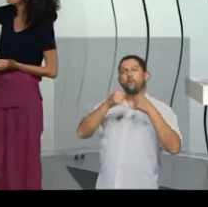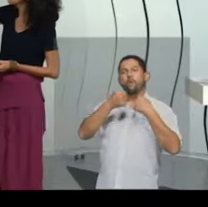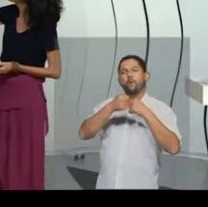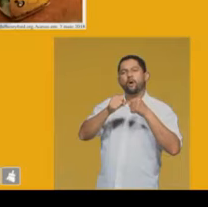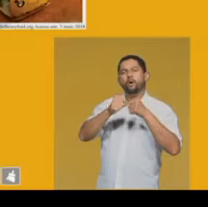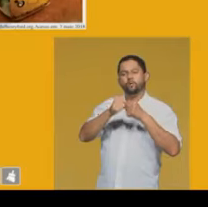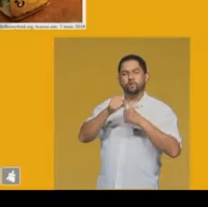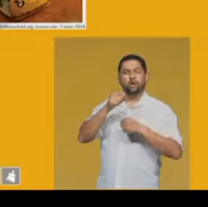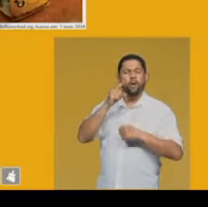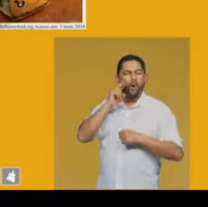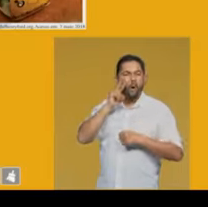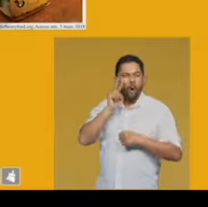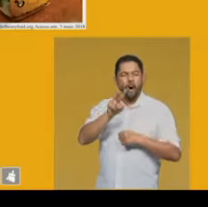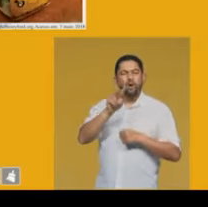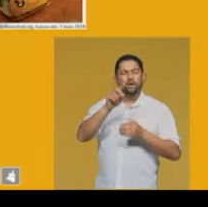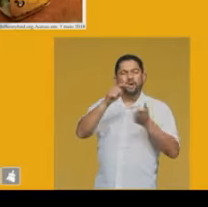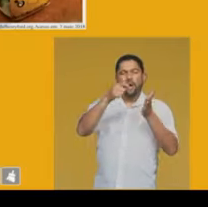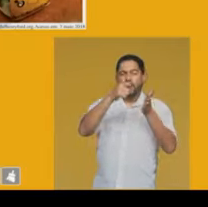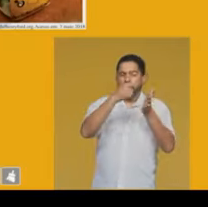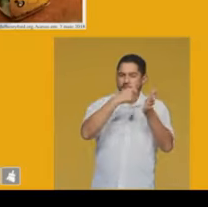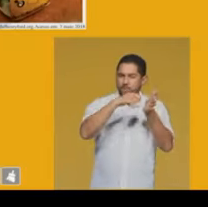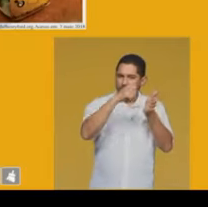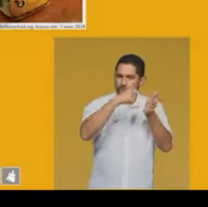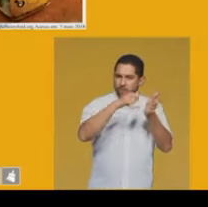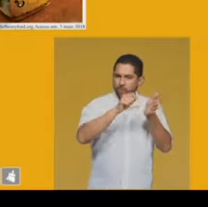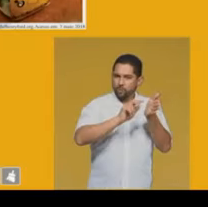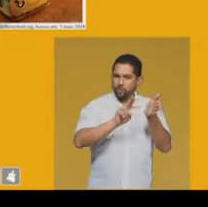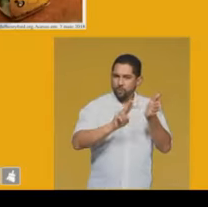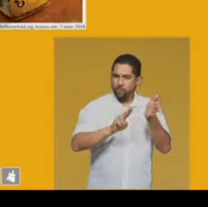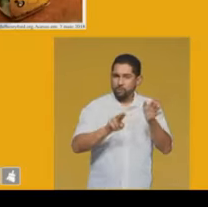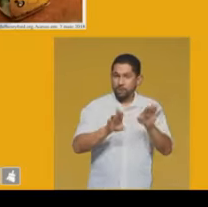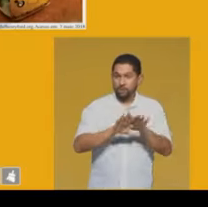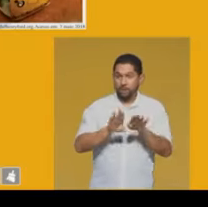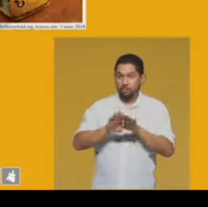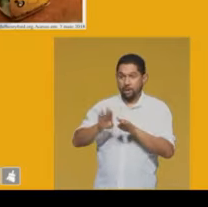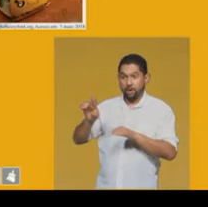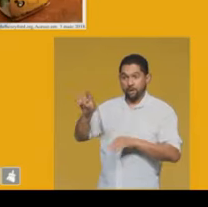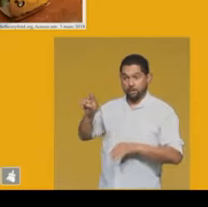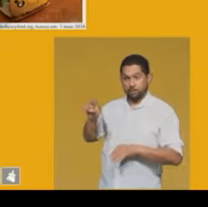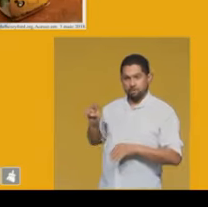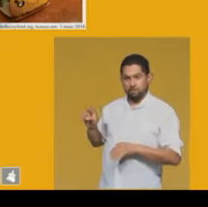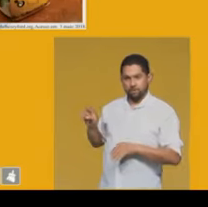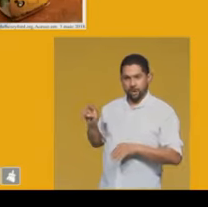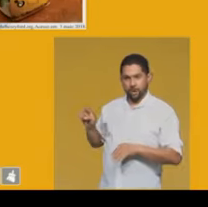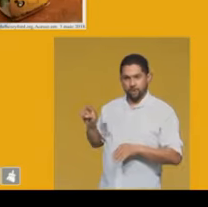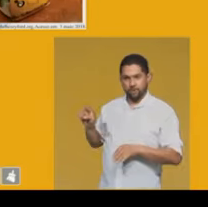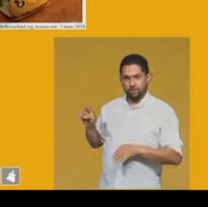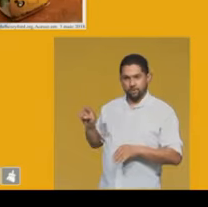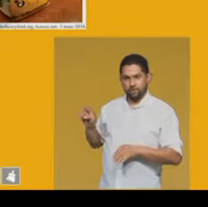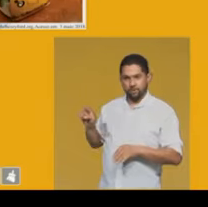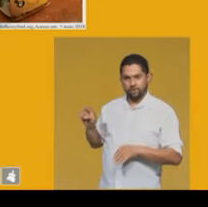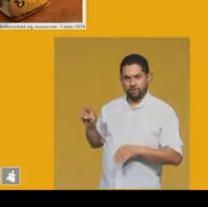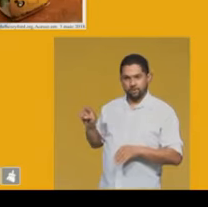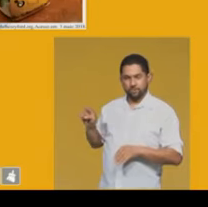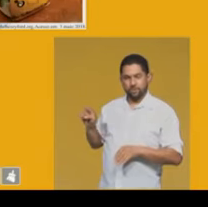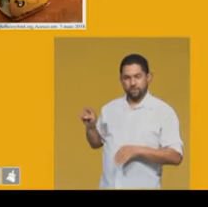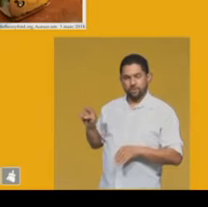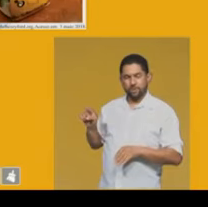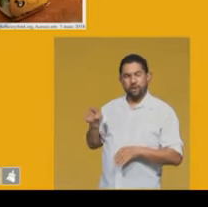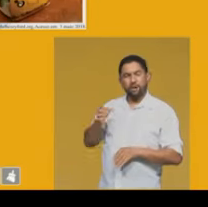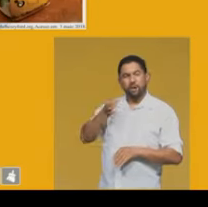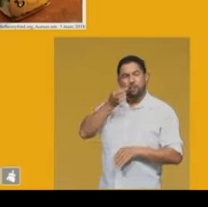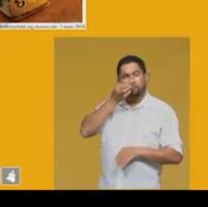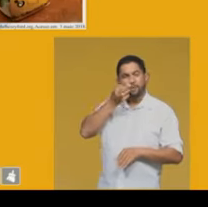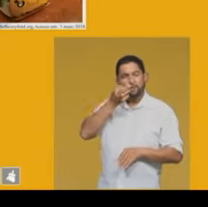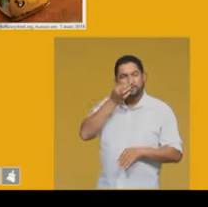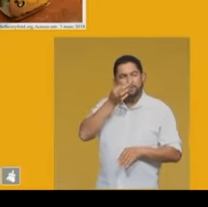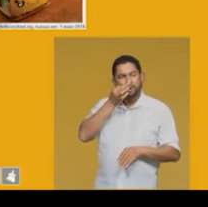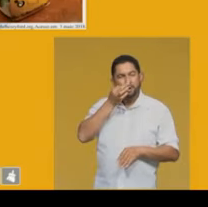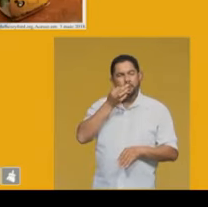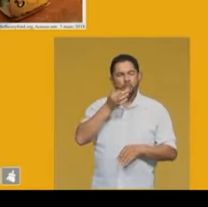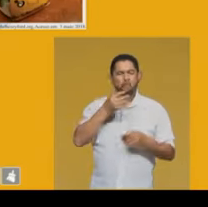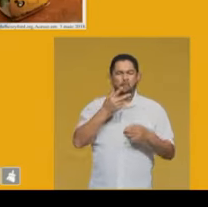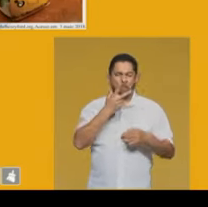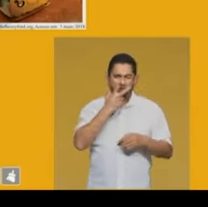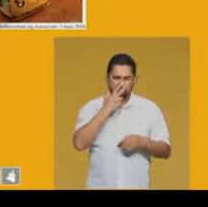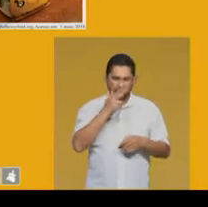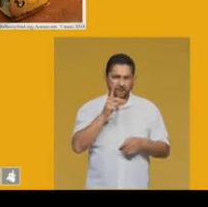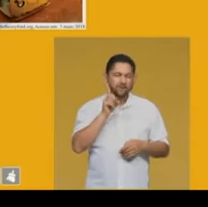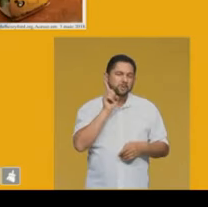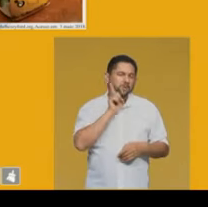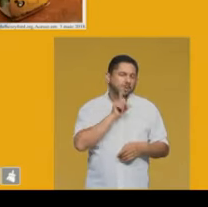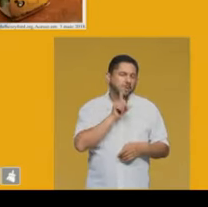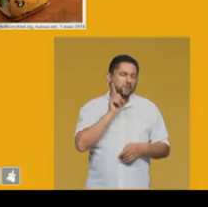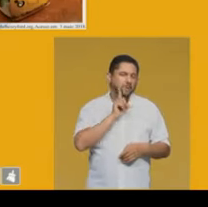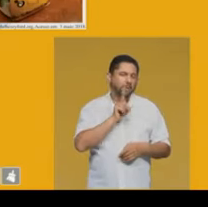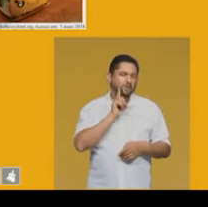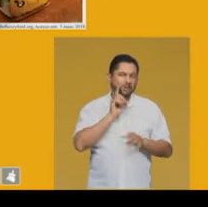escrito no ônibus, Cleveland. Se você reparar nisso, você já sabe que é nos Estados Unidos.